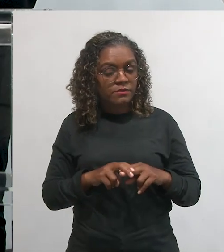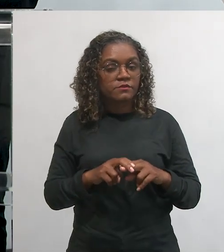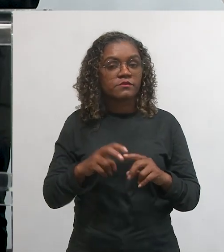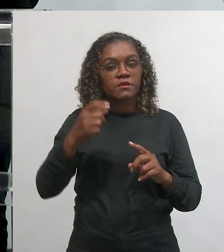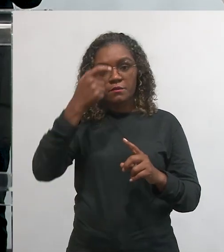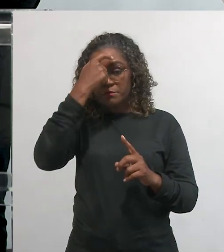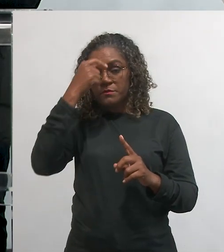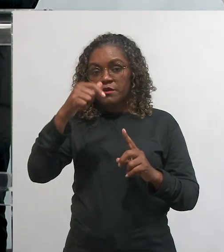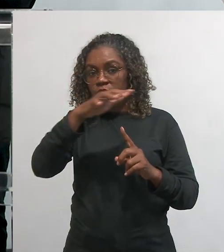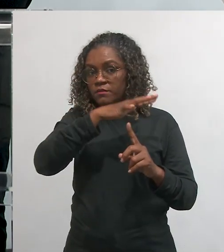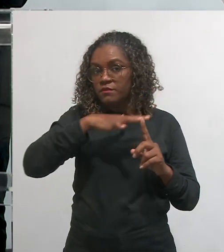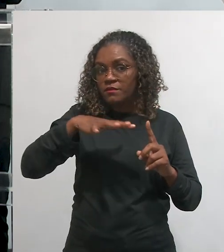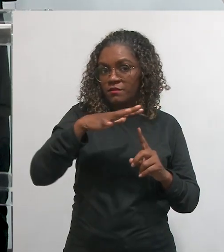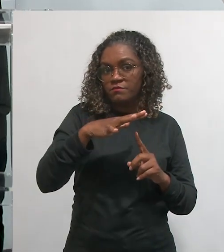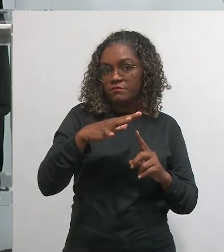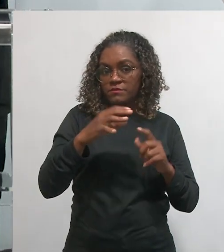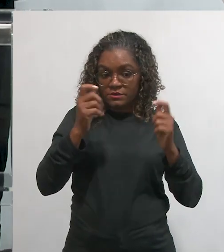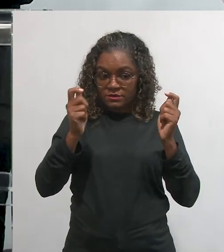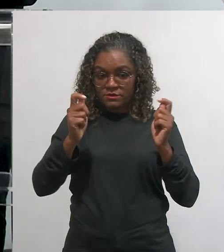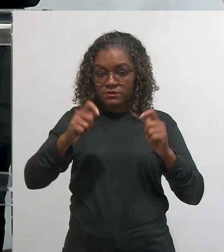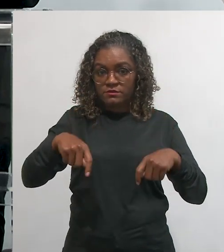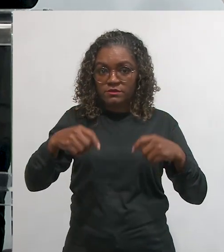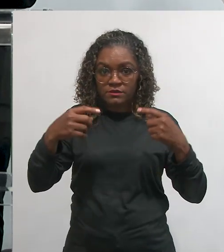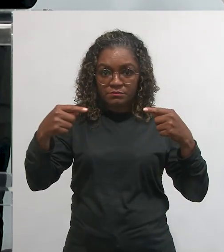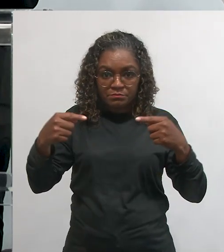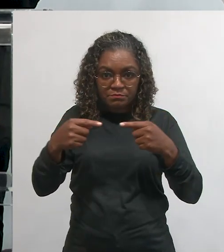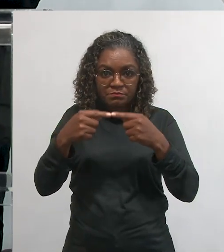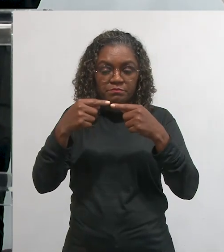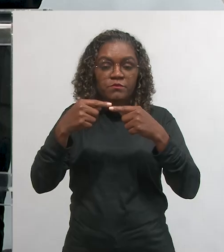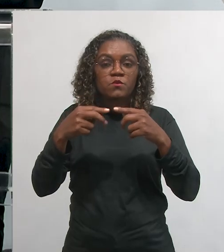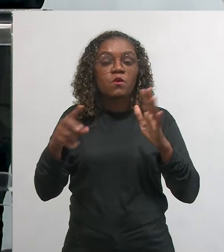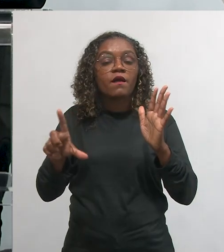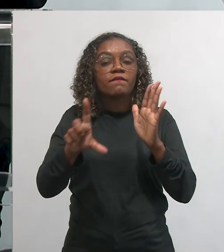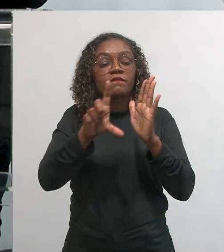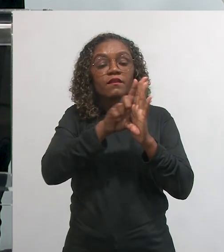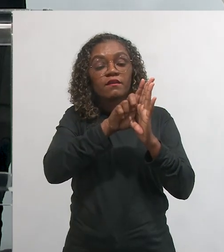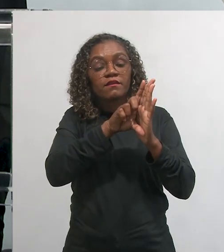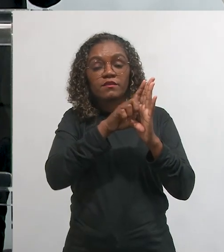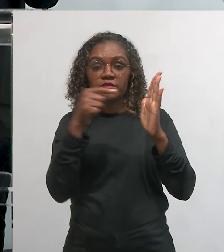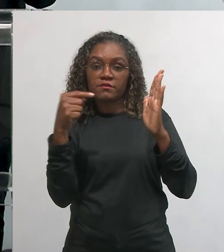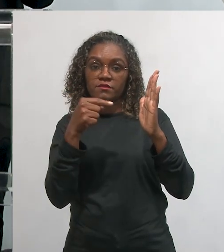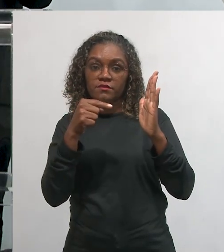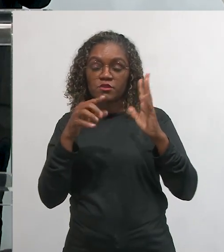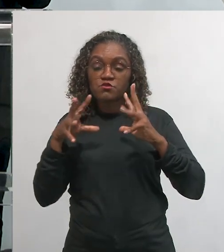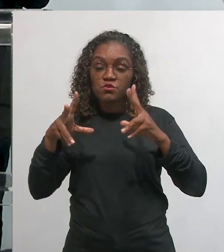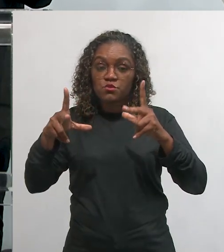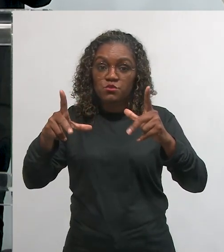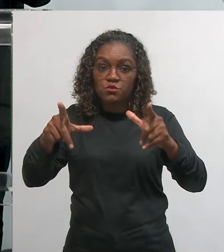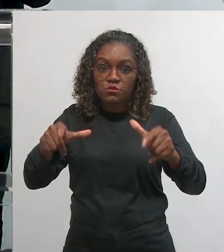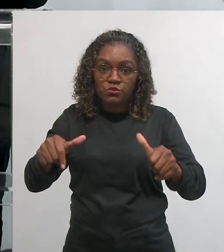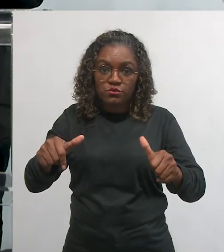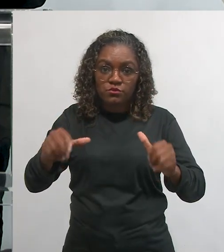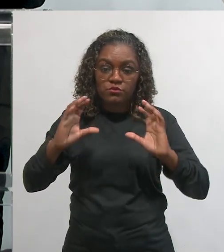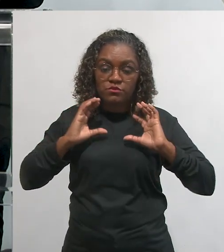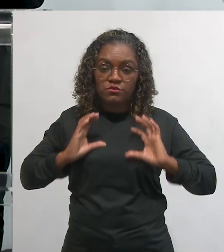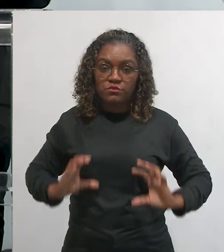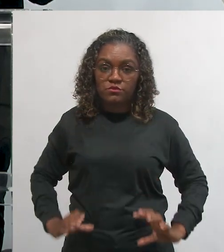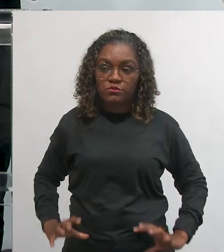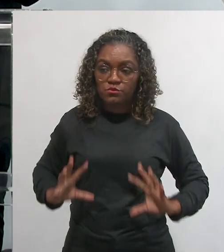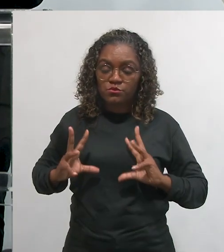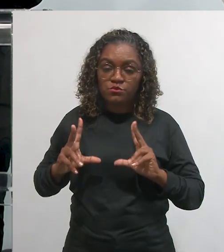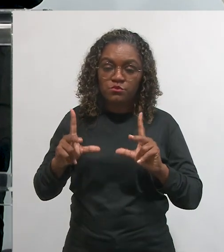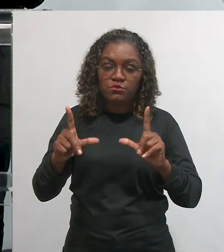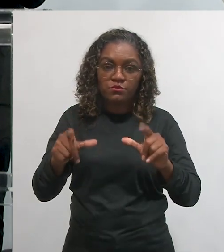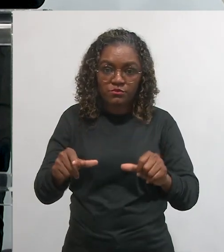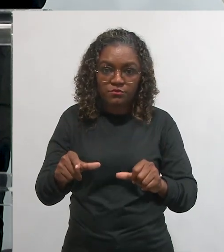só vai ter a moralidade se, diante da mesma lei, todos os cidadãos, olha só que revolução, né?